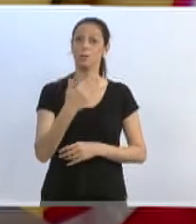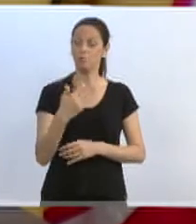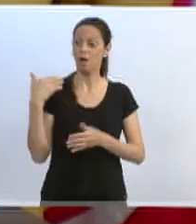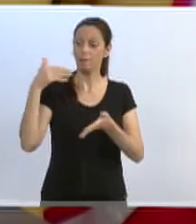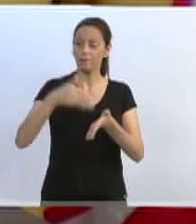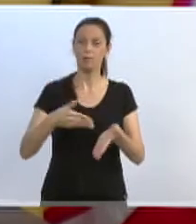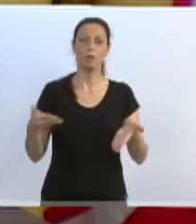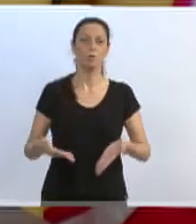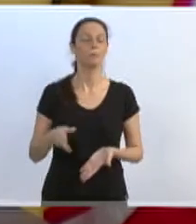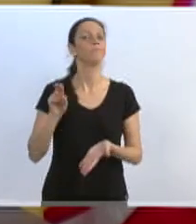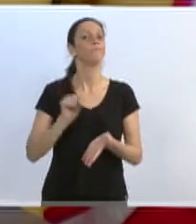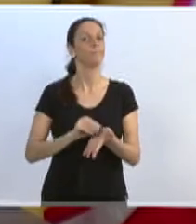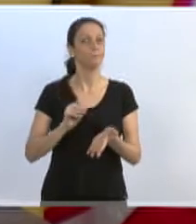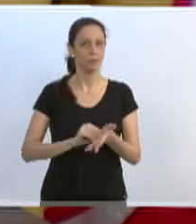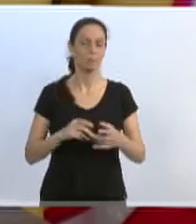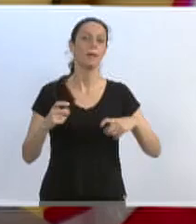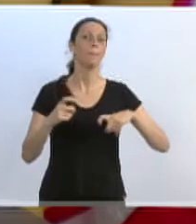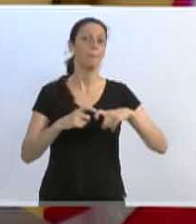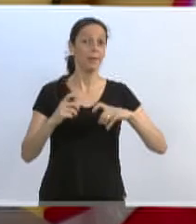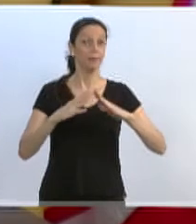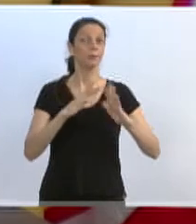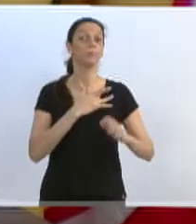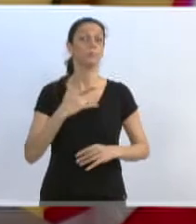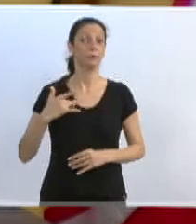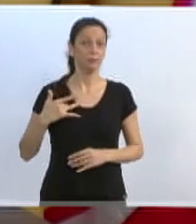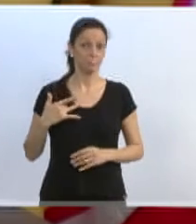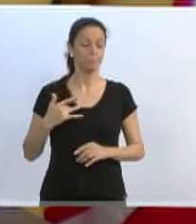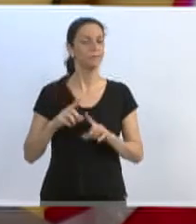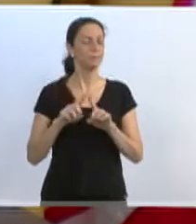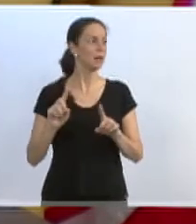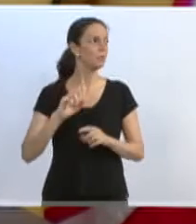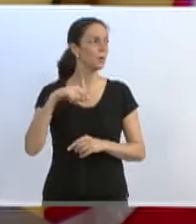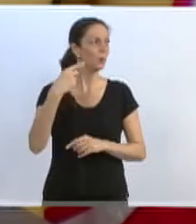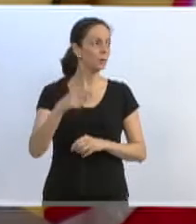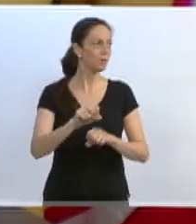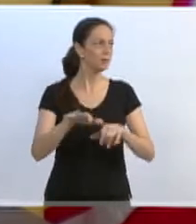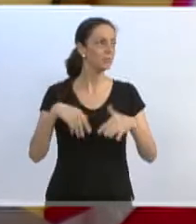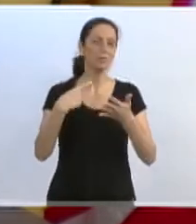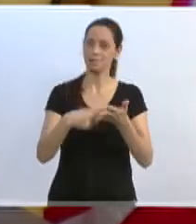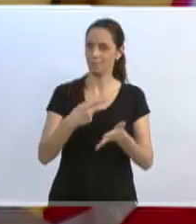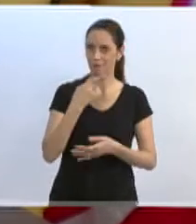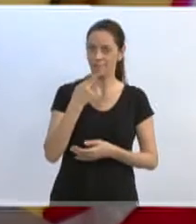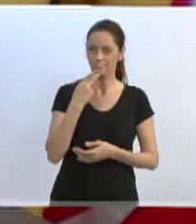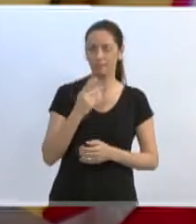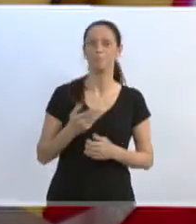continuamos sem médicos naquele ESF. Mas isso eu deixo para a próxima sessão, presidente. Era isso, obrigado.